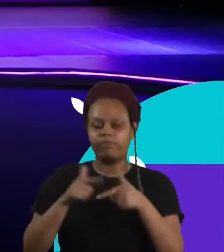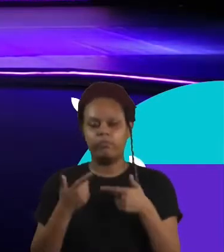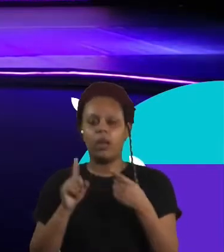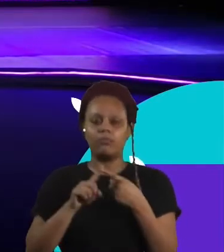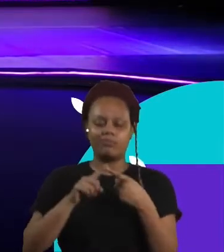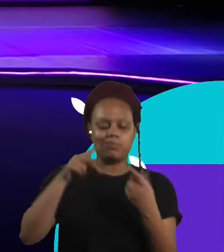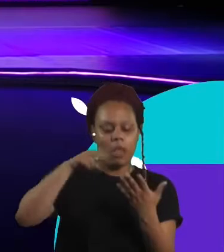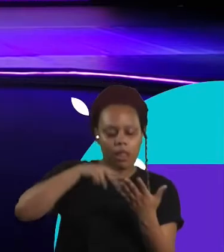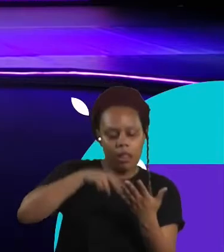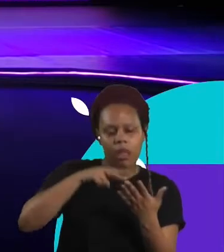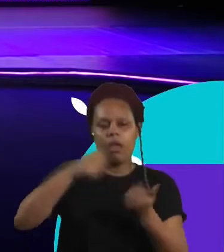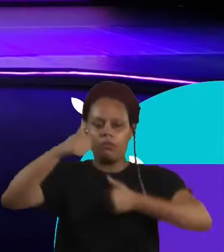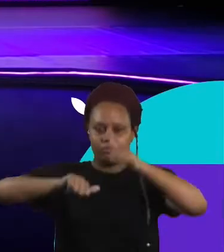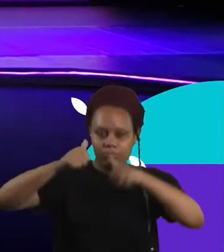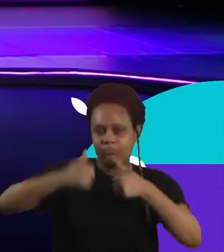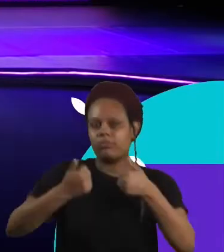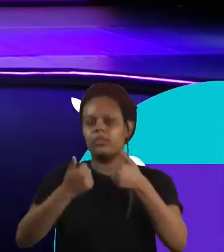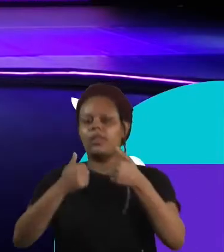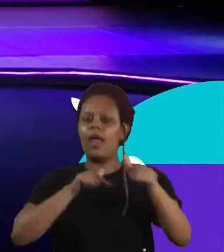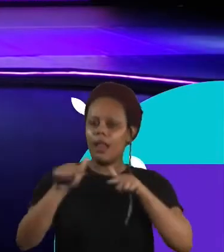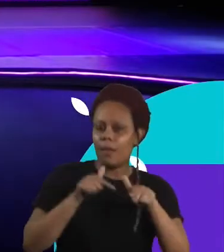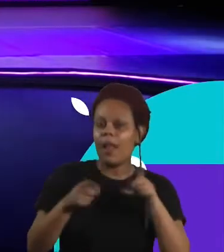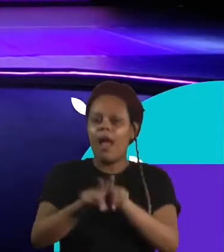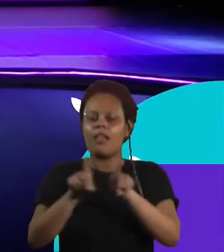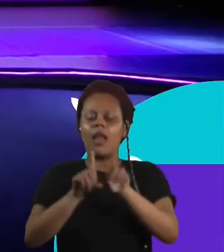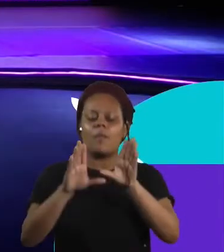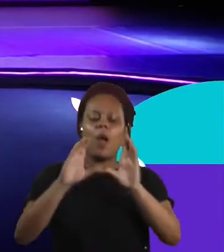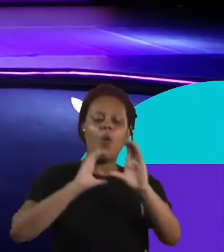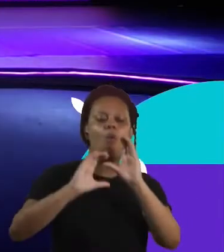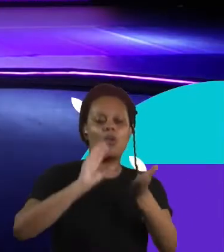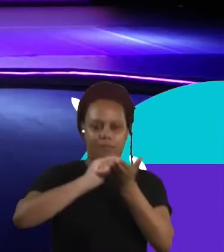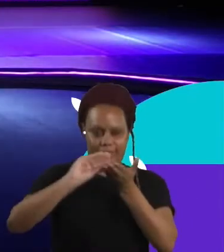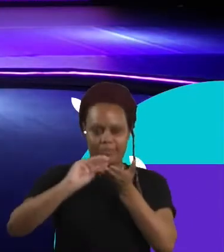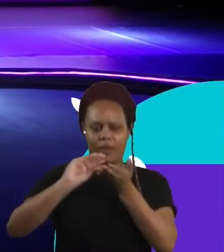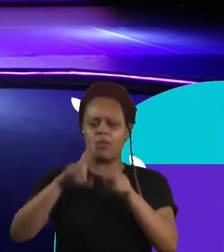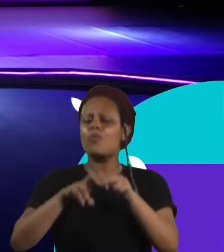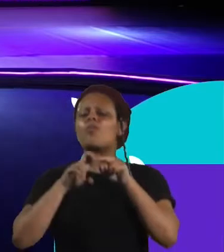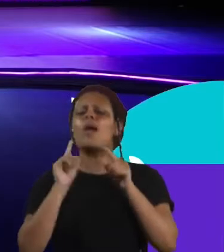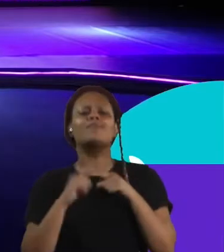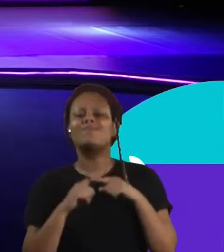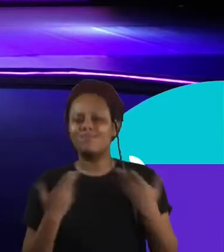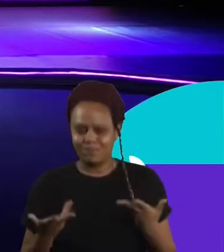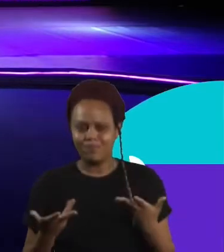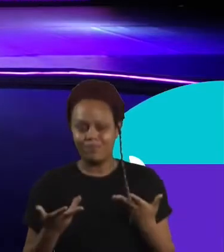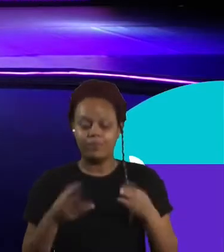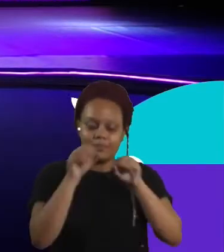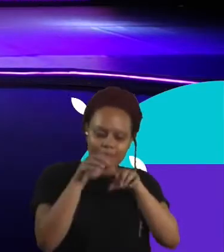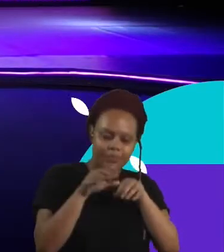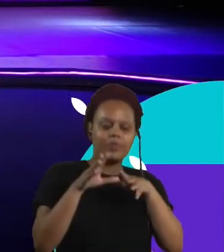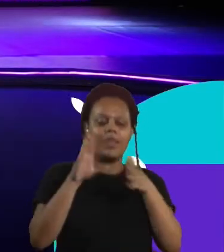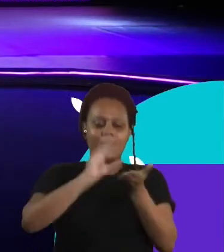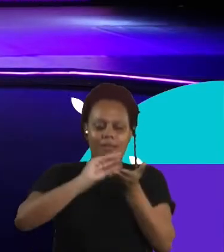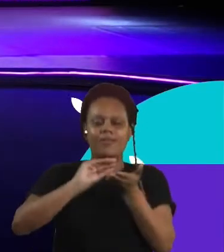é ler, analisar, trabalhar e se comunicar com dados. E por que isso? Porque nós entendemos que a educação em dados é